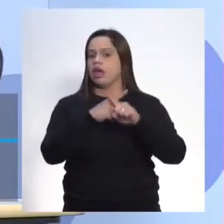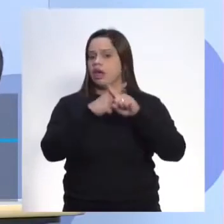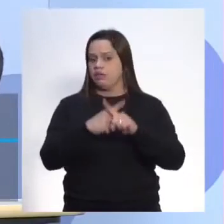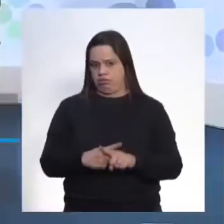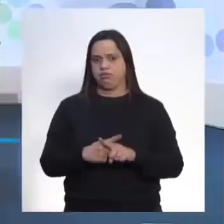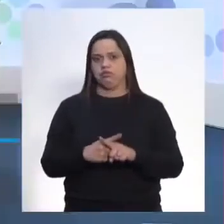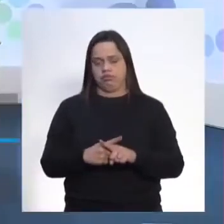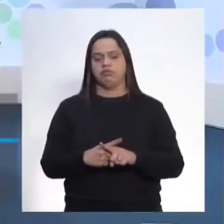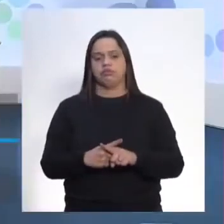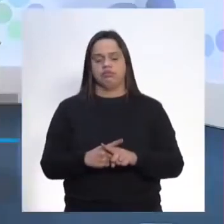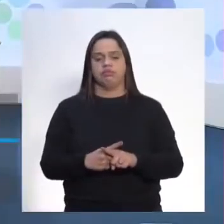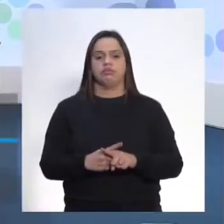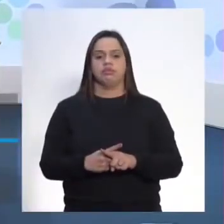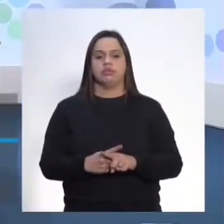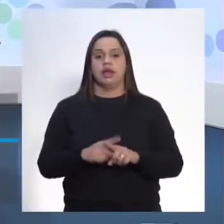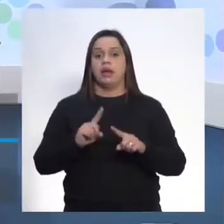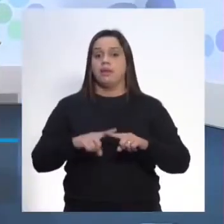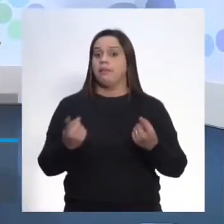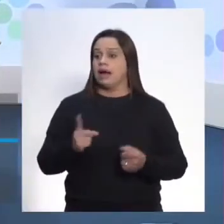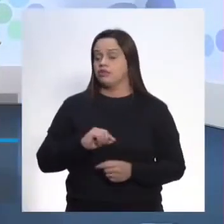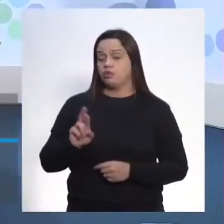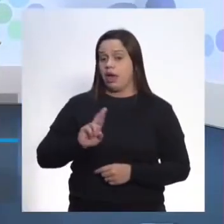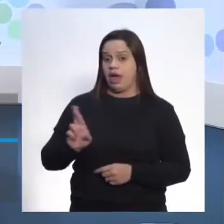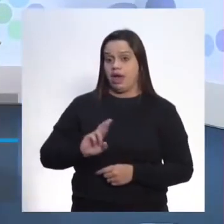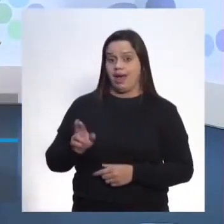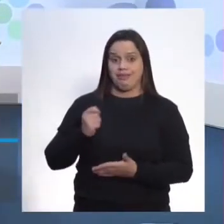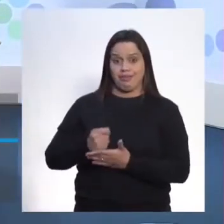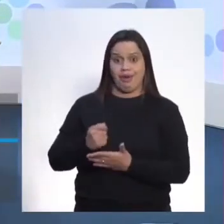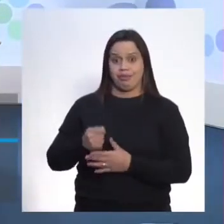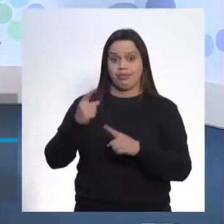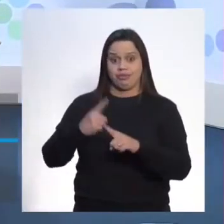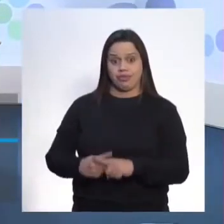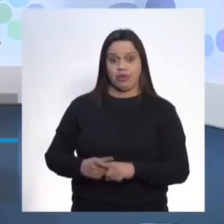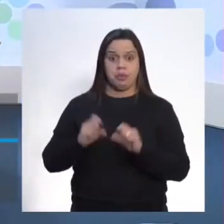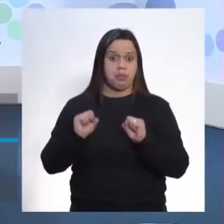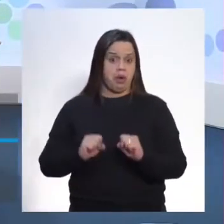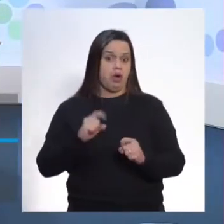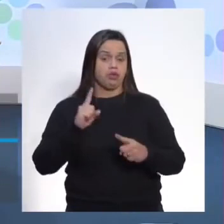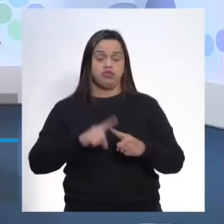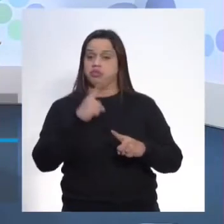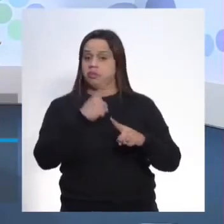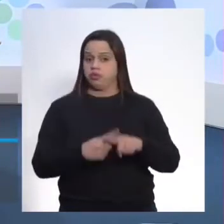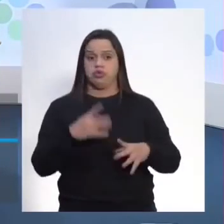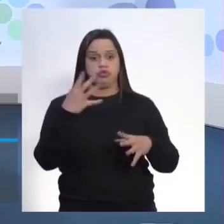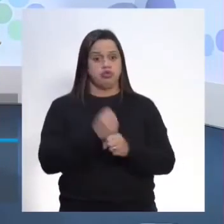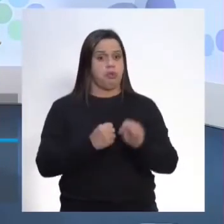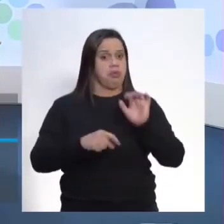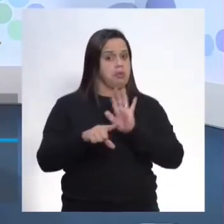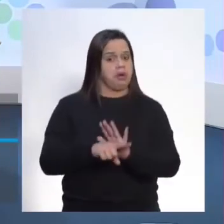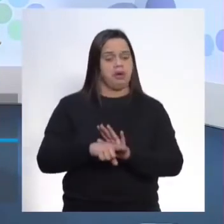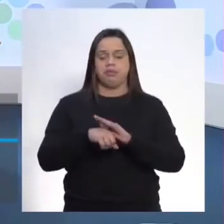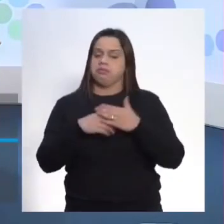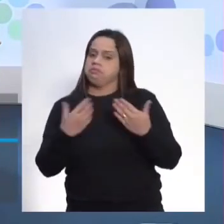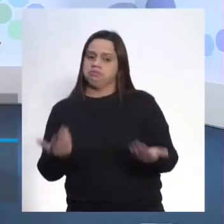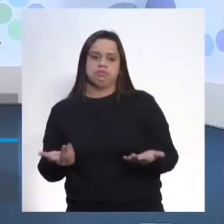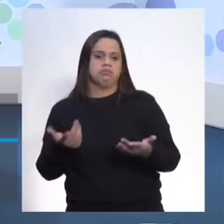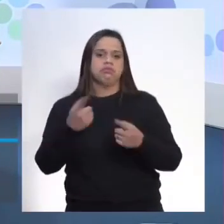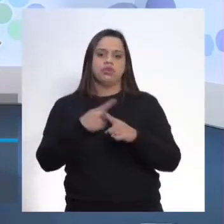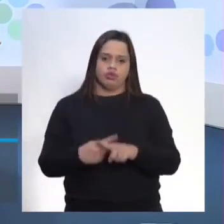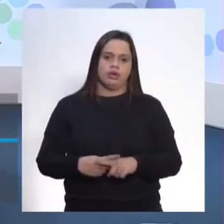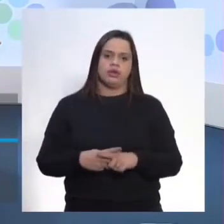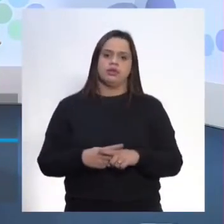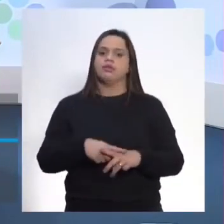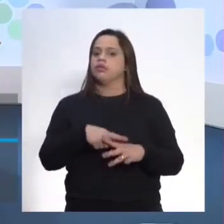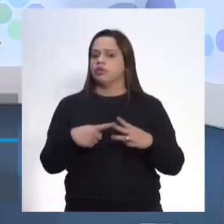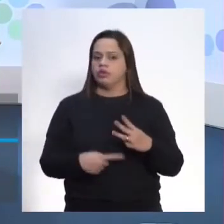multiplicação por 3. No caso aqui, era uma multiplicação, mas não se prenda a ela, tá? Pode ser um produto, uma soma, produto, subtração, enfim, multiplicação, né?